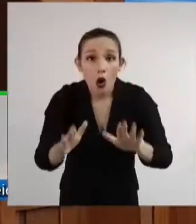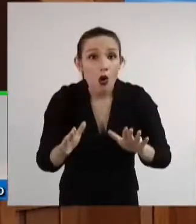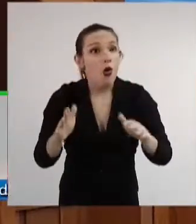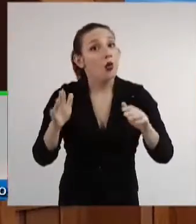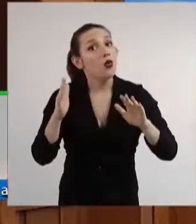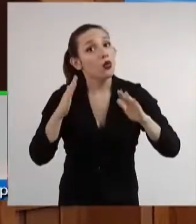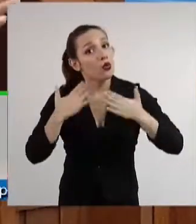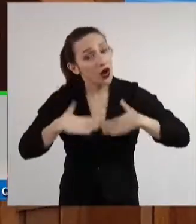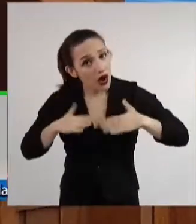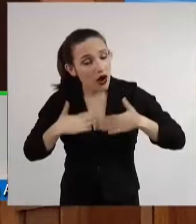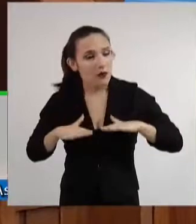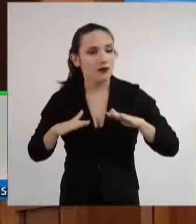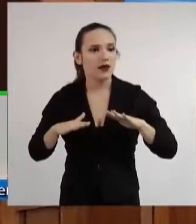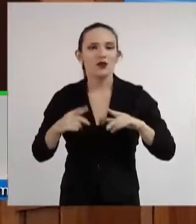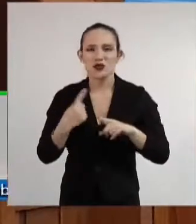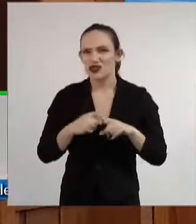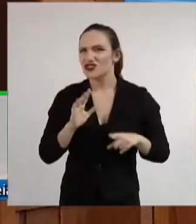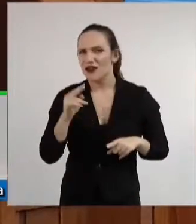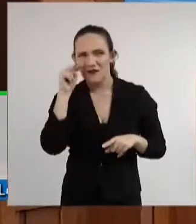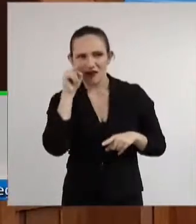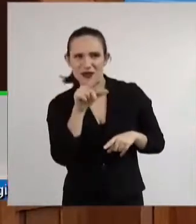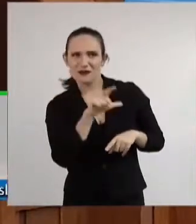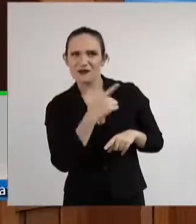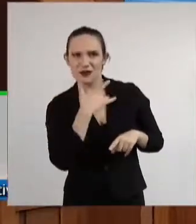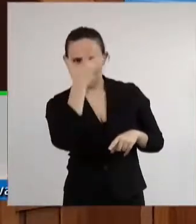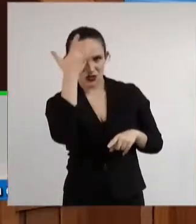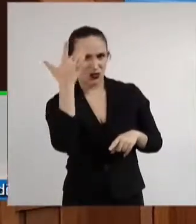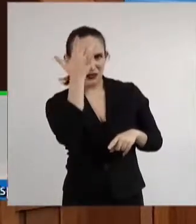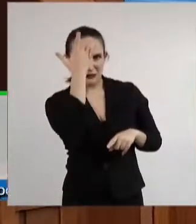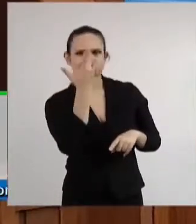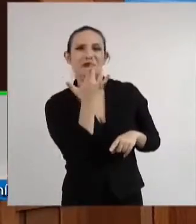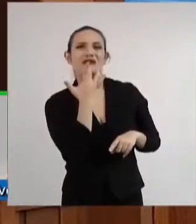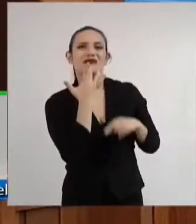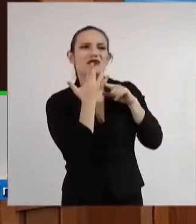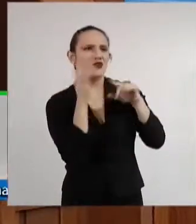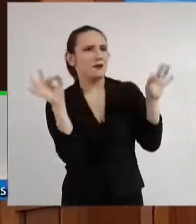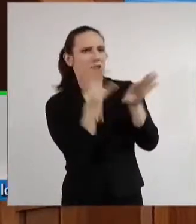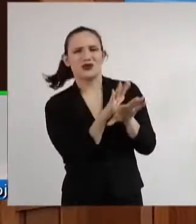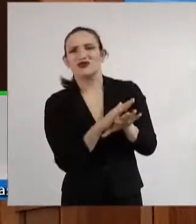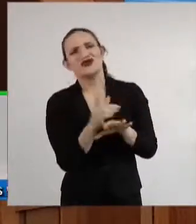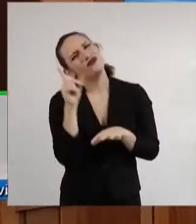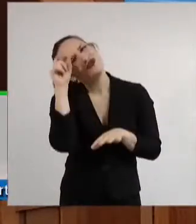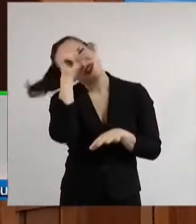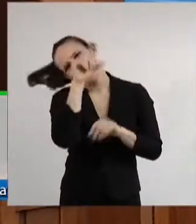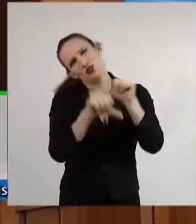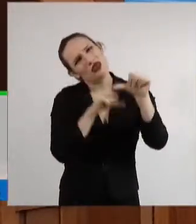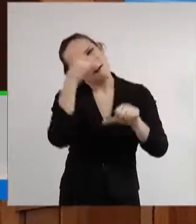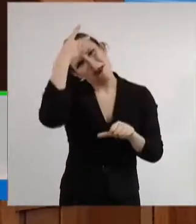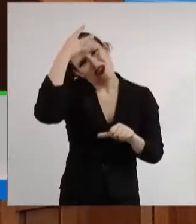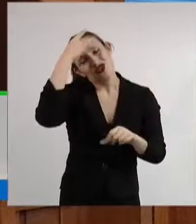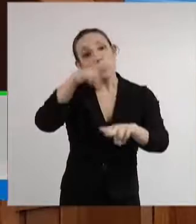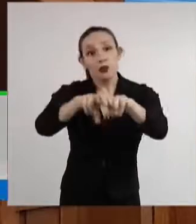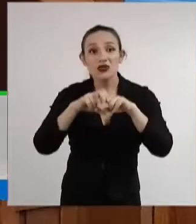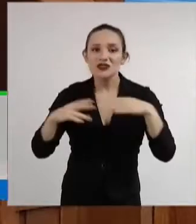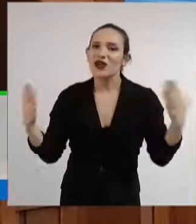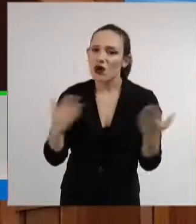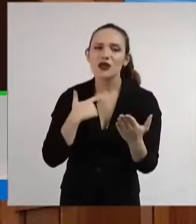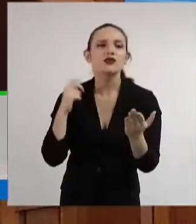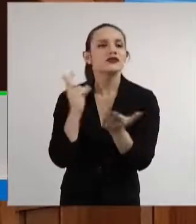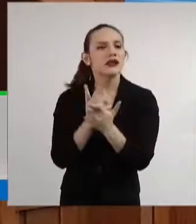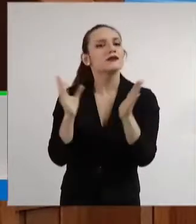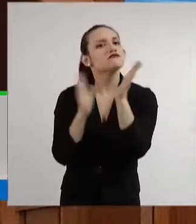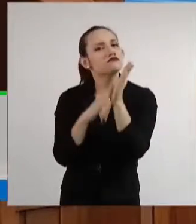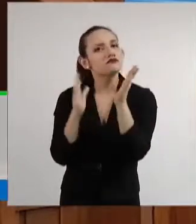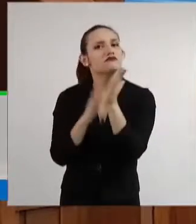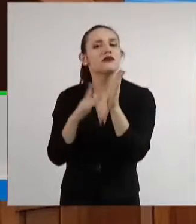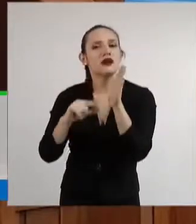a sua personalidade formada, é muito difícil. Por isso que eu enalteço sempre a Lei